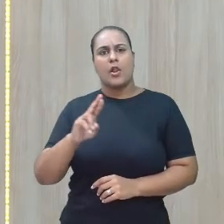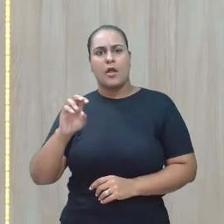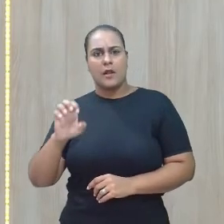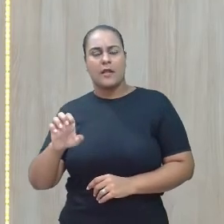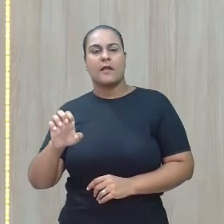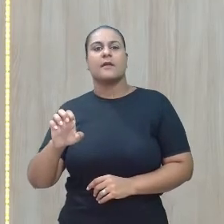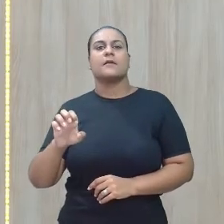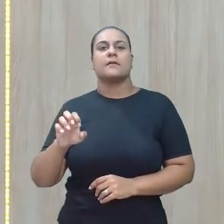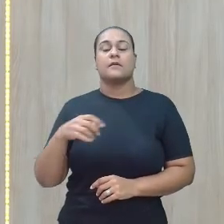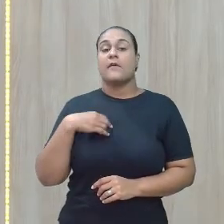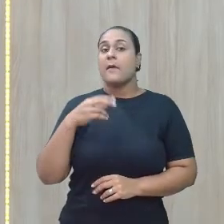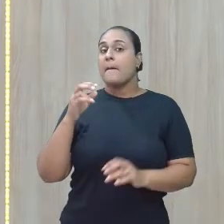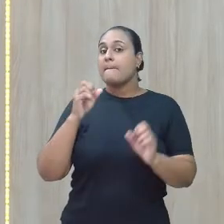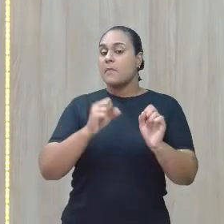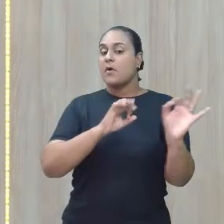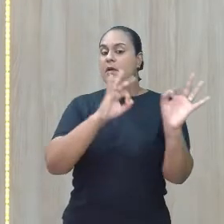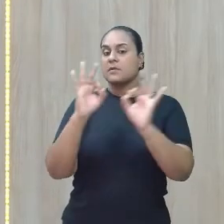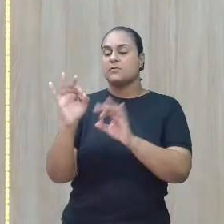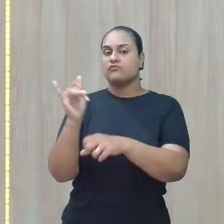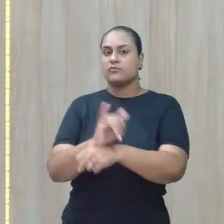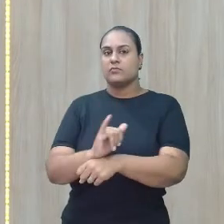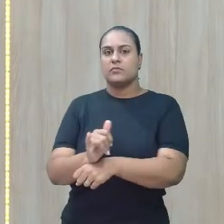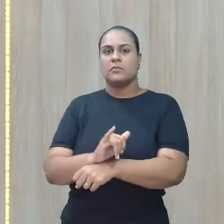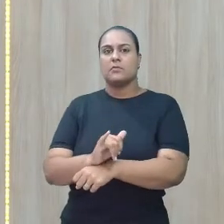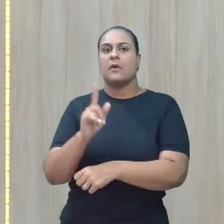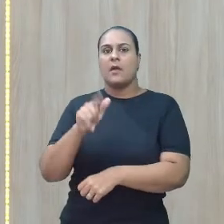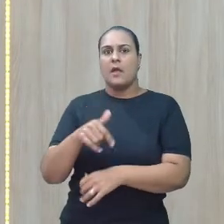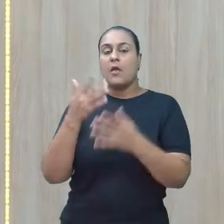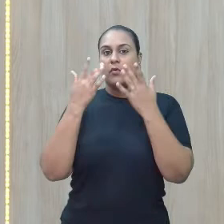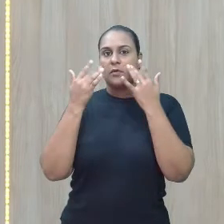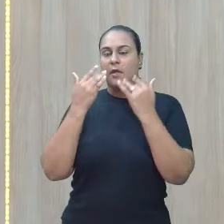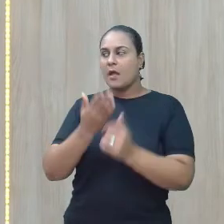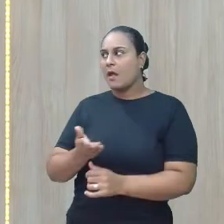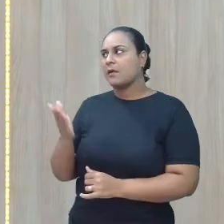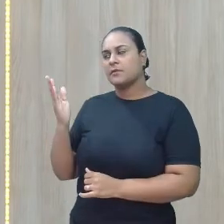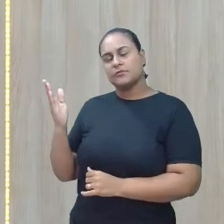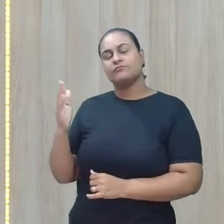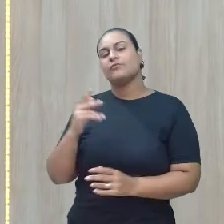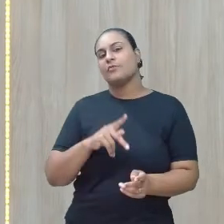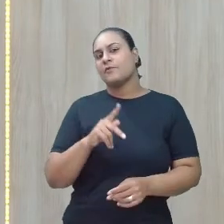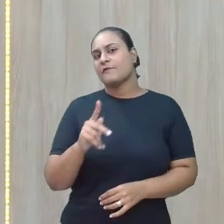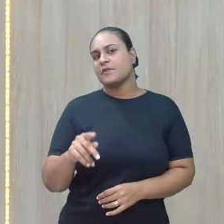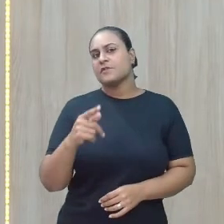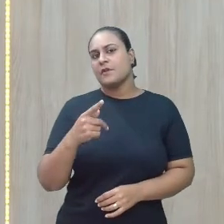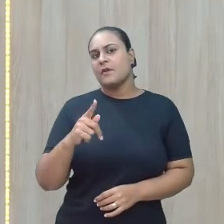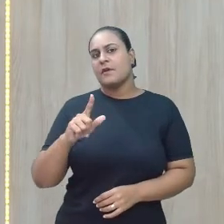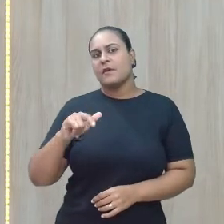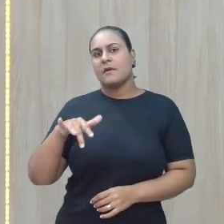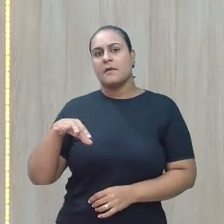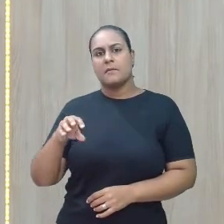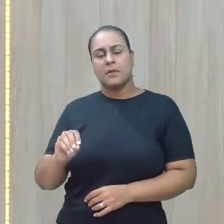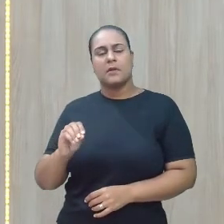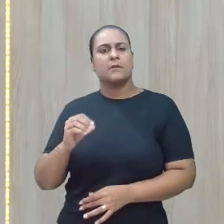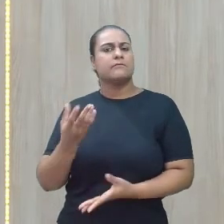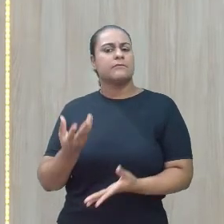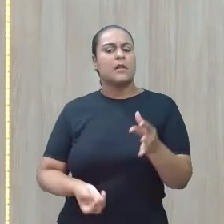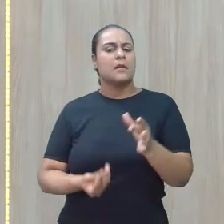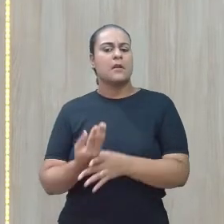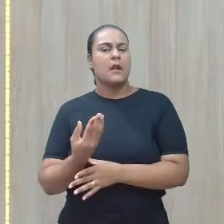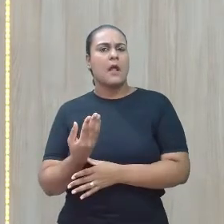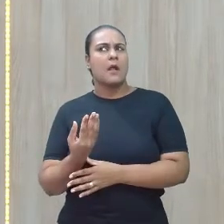vocês podem ver no YouTube, né? Que é um dos espetáculos do Plínio, né? E que ele constrói justamente a partir